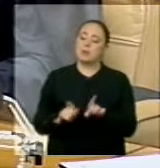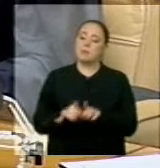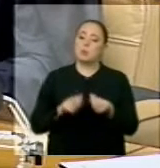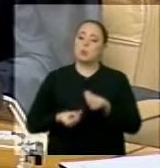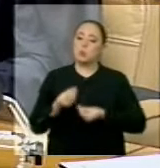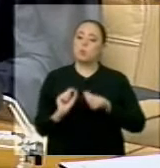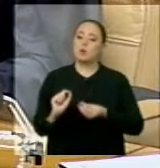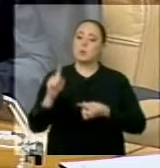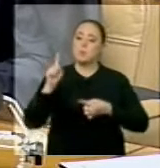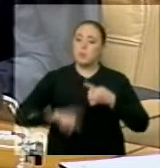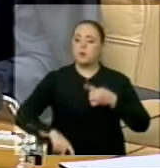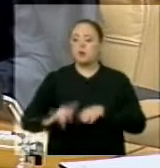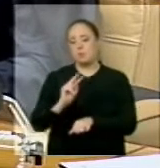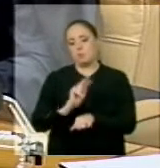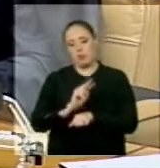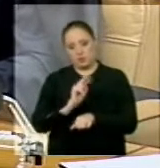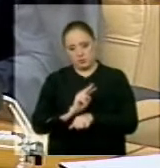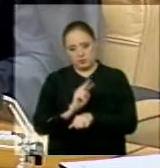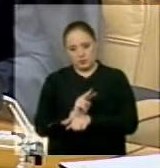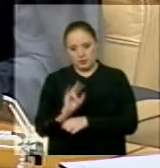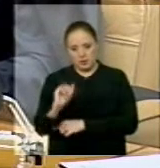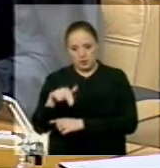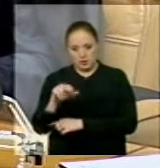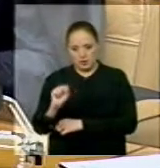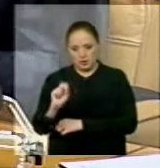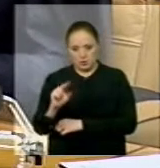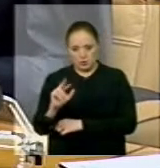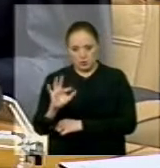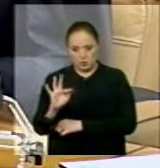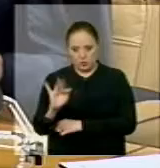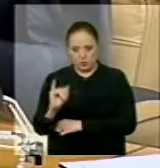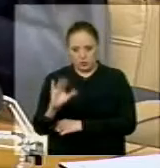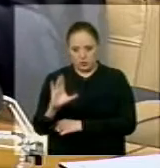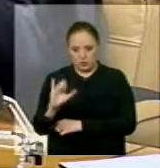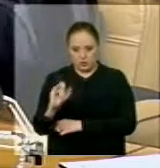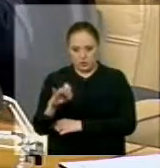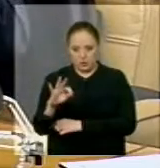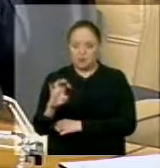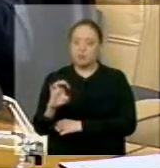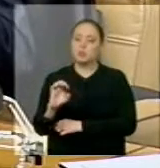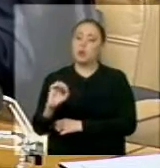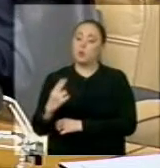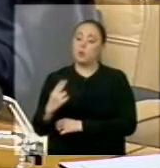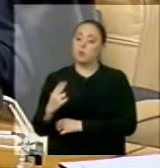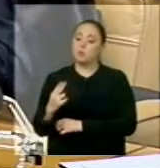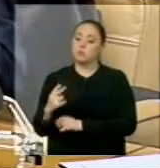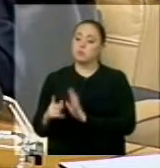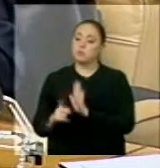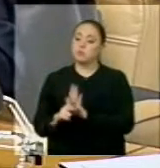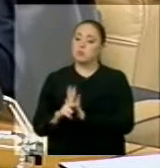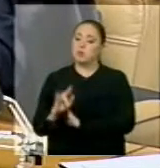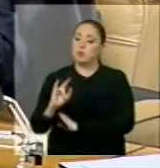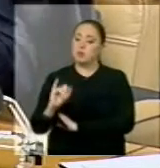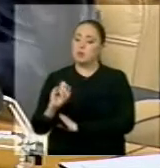como proibição de proteção insuficiente ou imperativos de tutela. Com efeito, assim